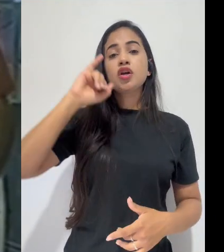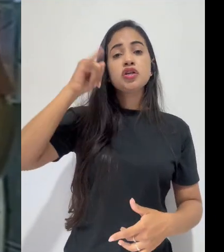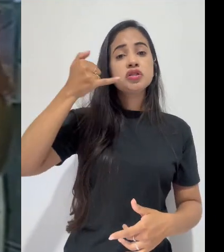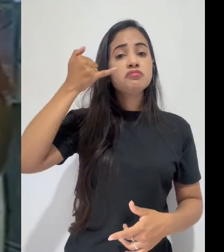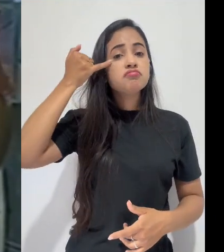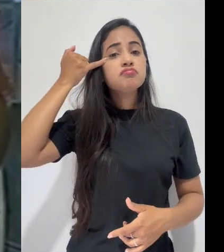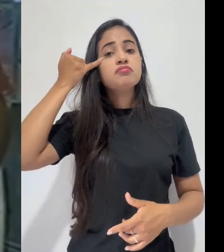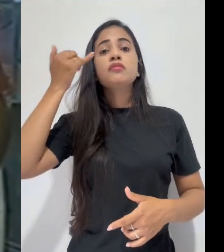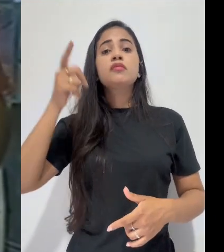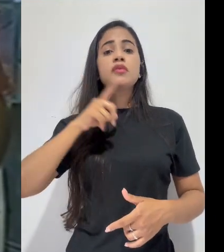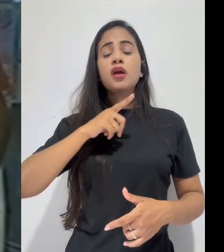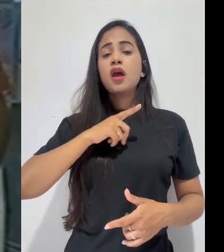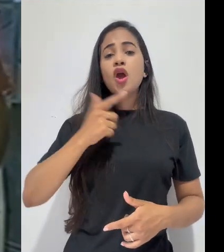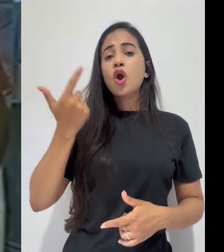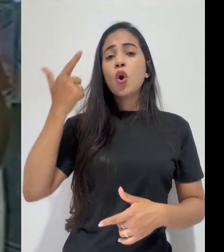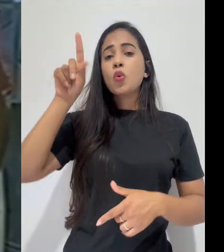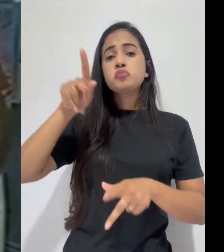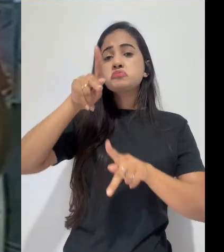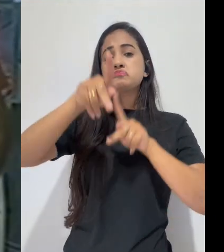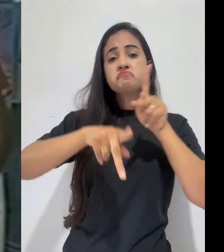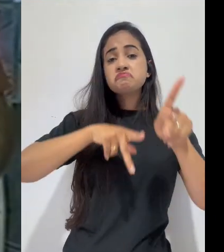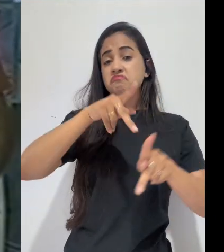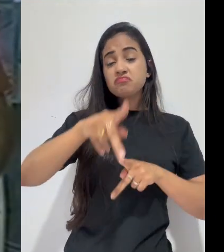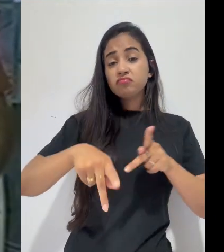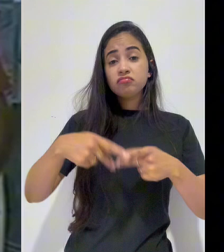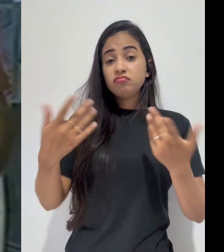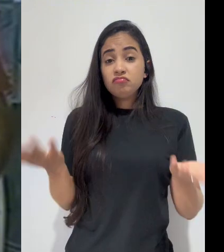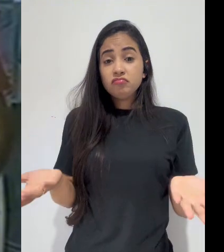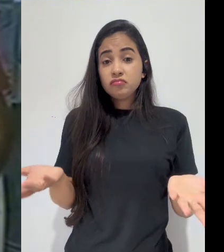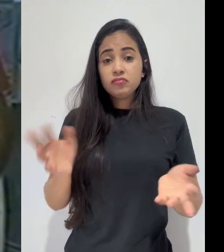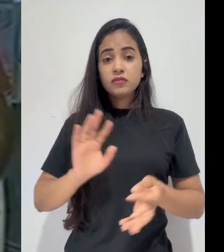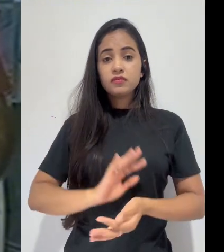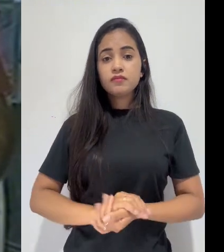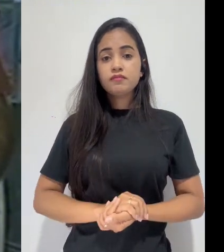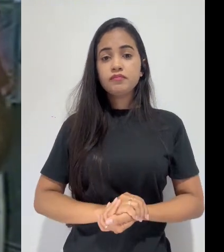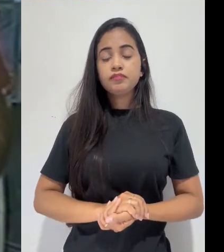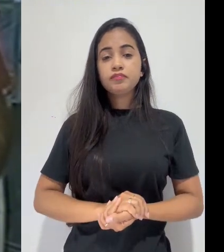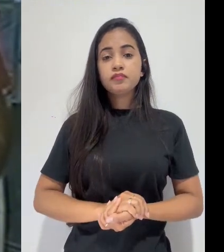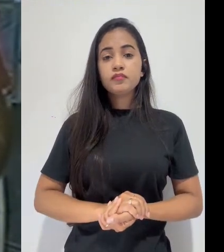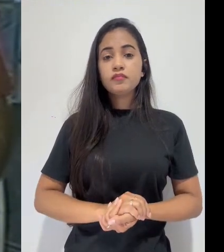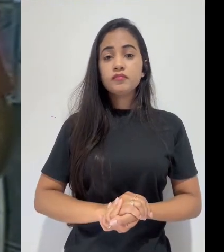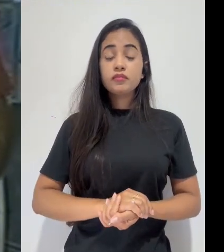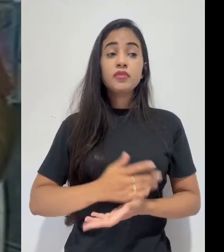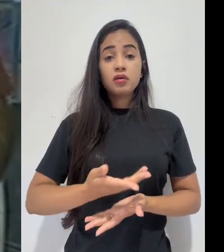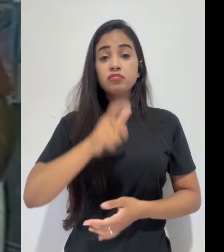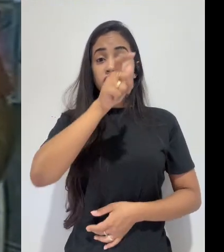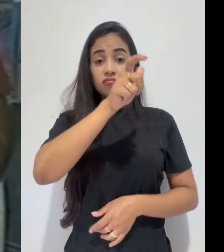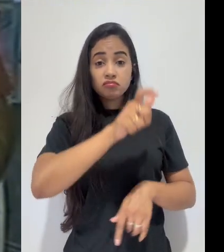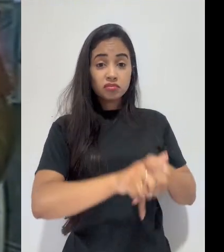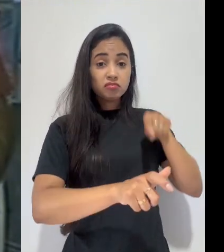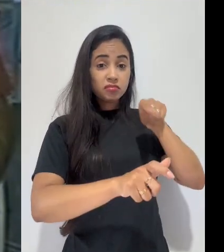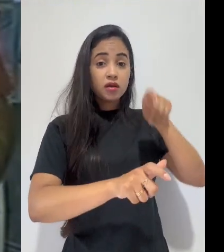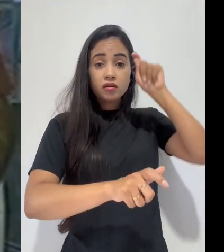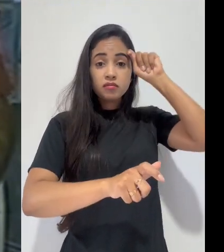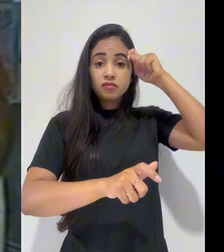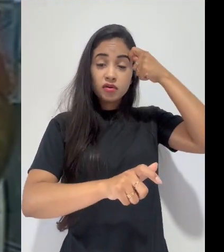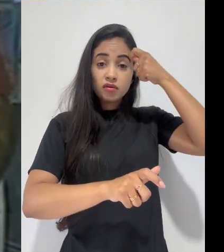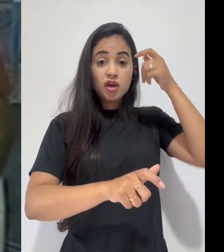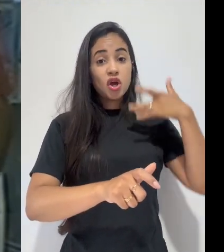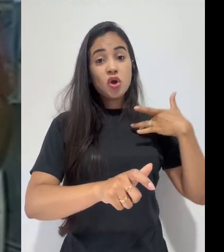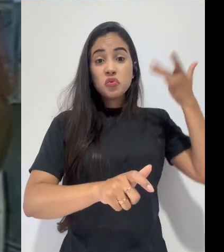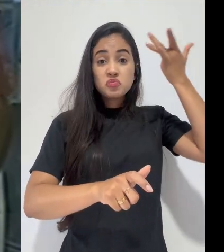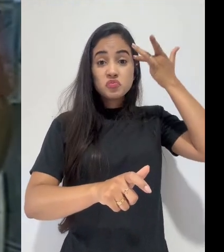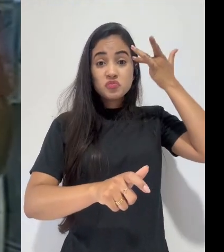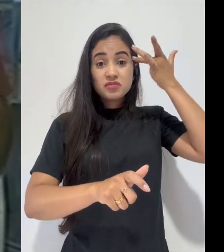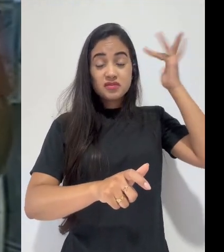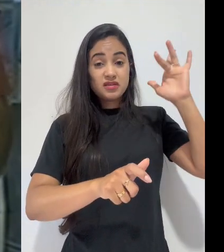tem de outras raças, né? Que são chamados de japonês e tal. ele é negro, chamar ele de negro, eu não